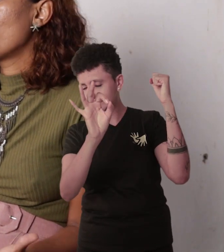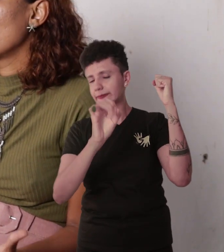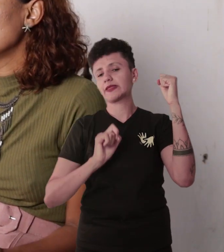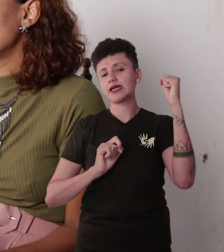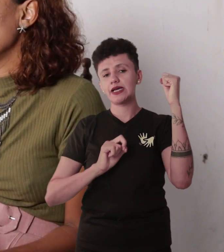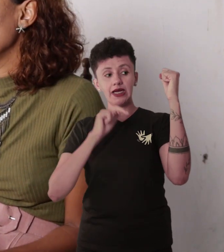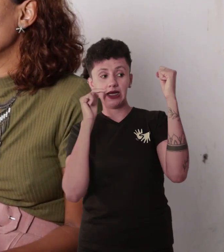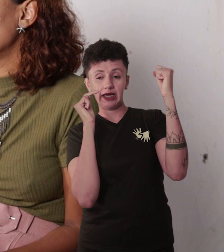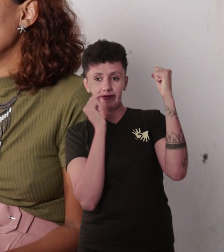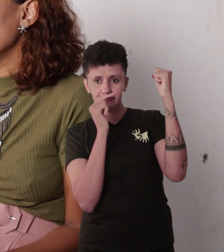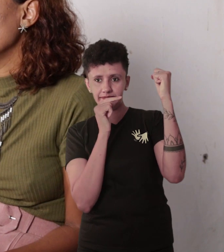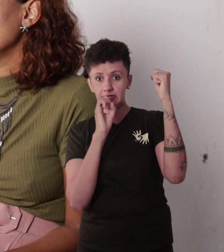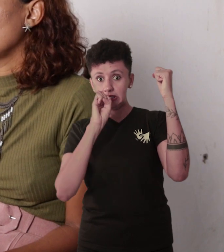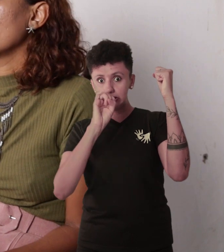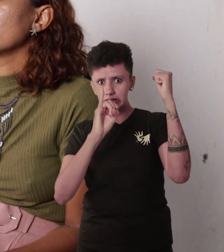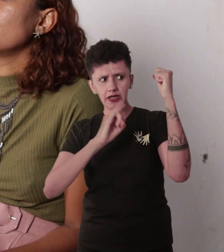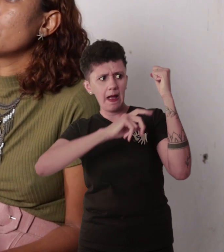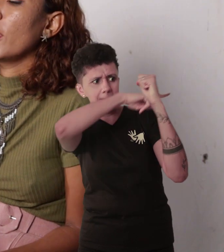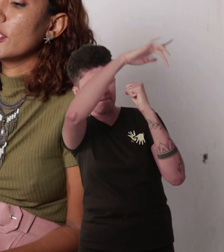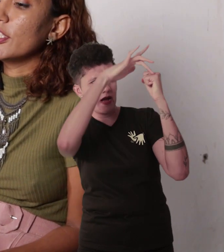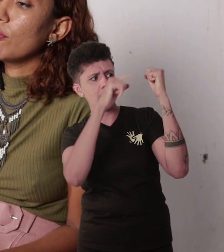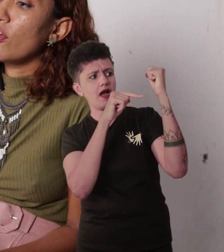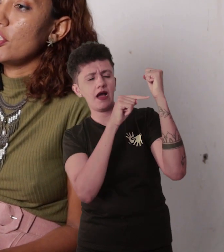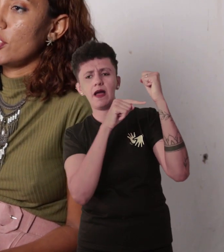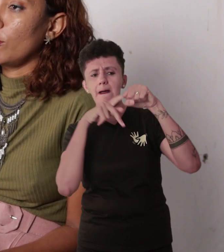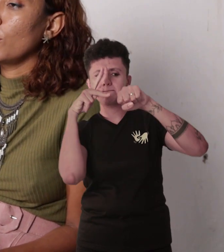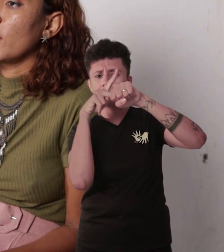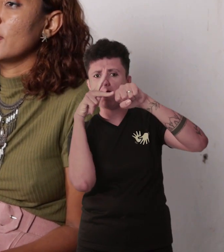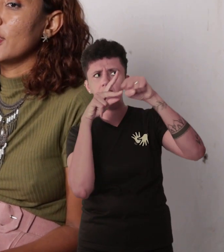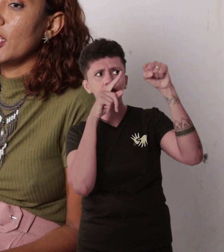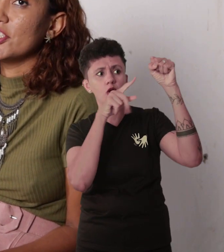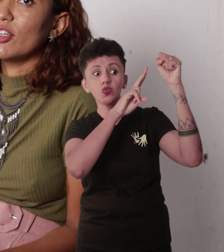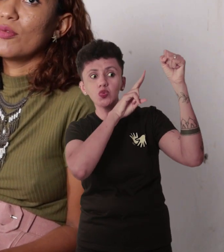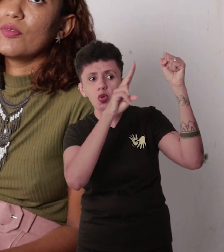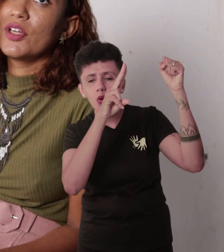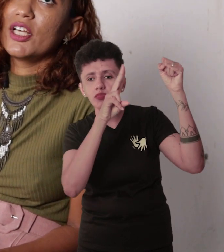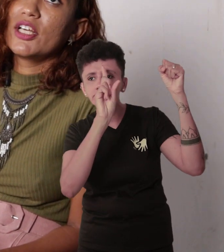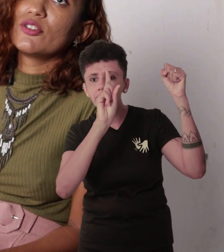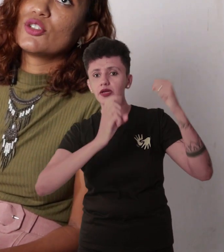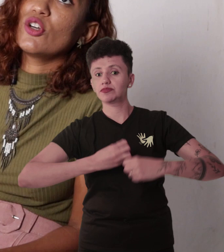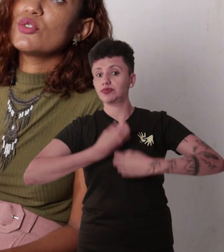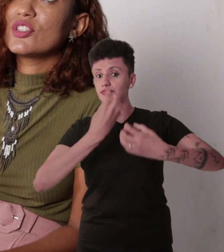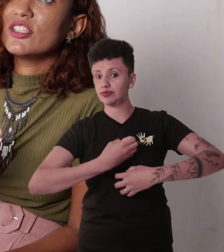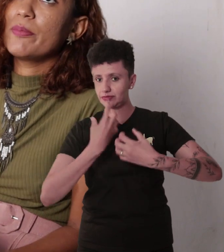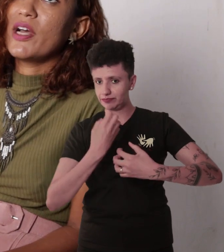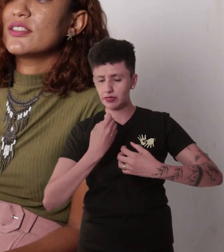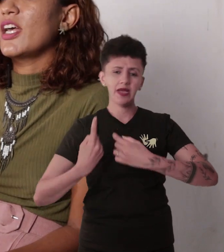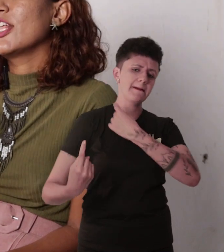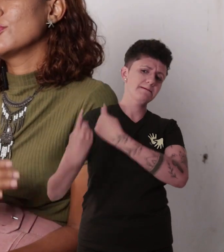Então é óbvio que se esse paredão de pedra deu origem ao nome da cidade, então os